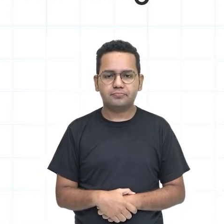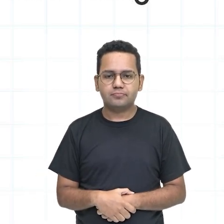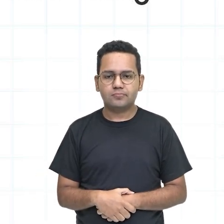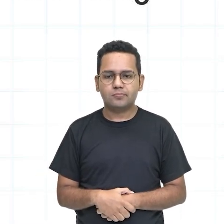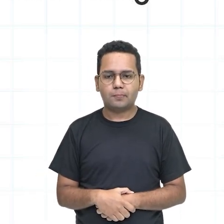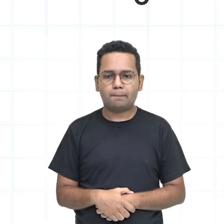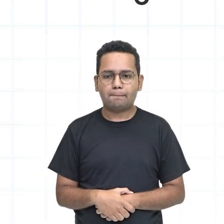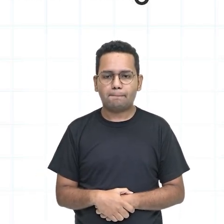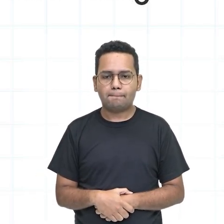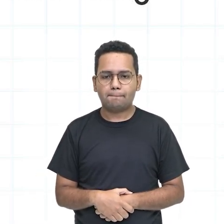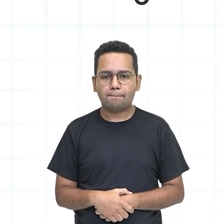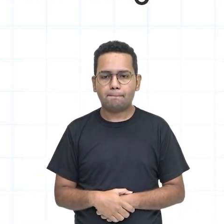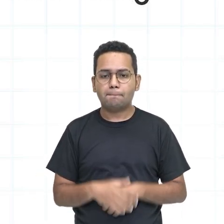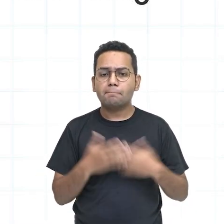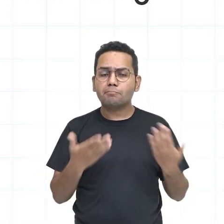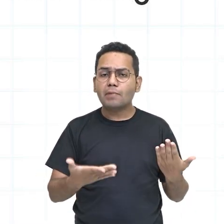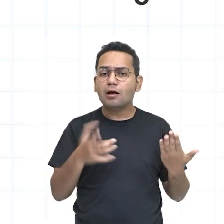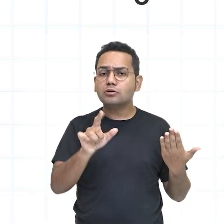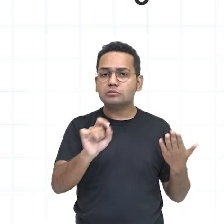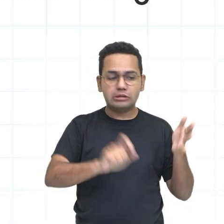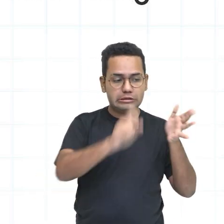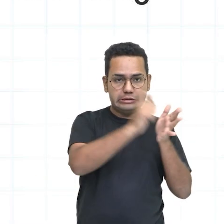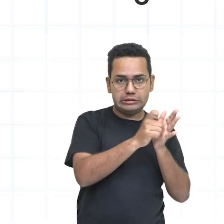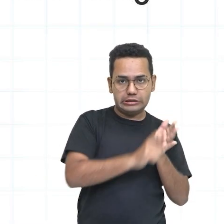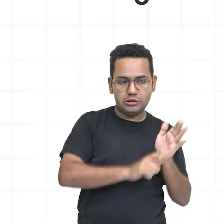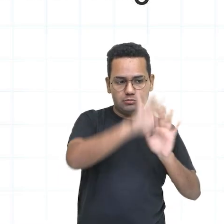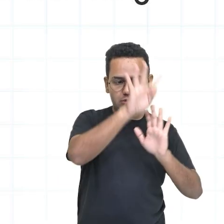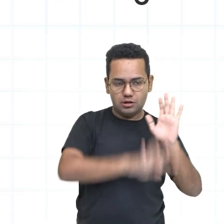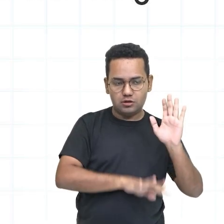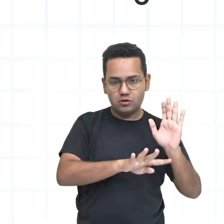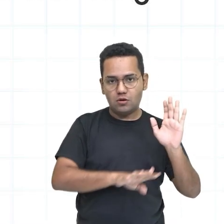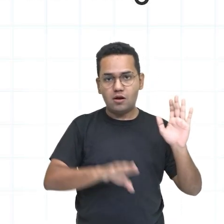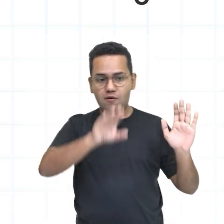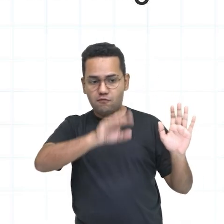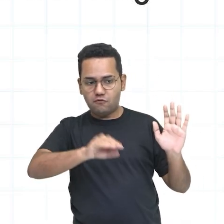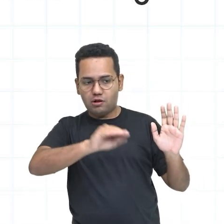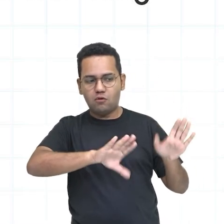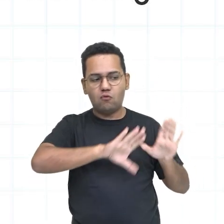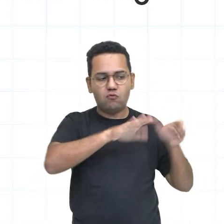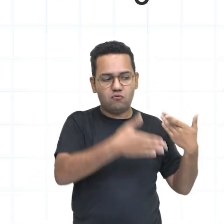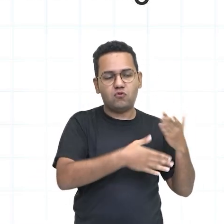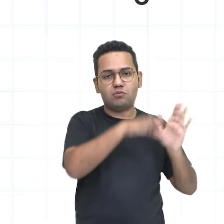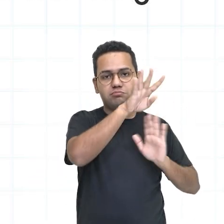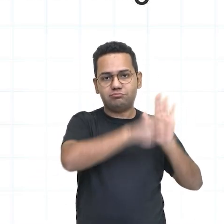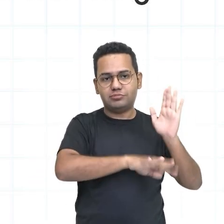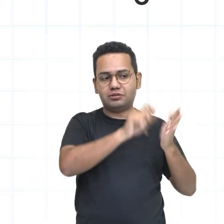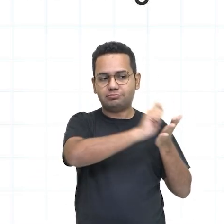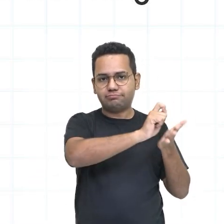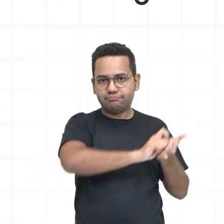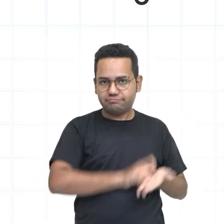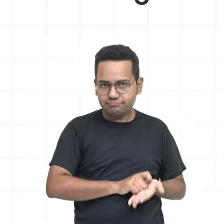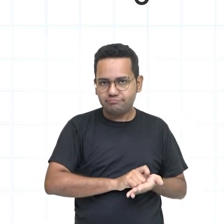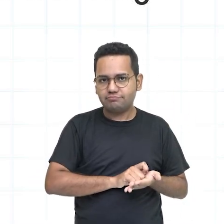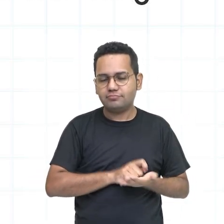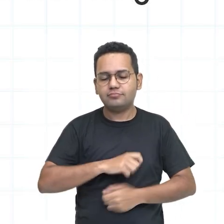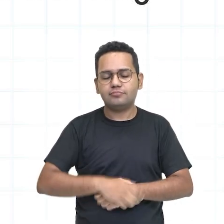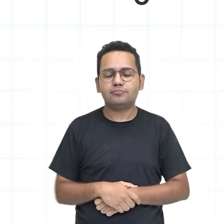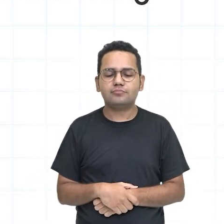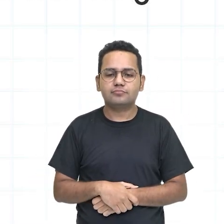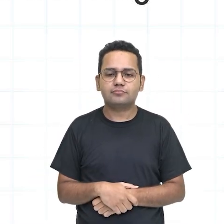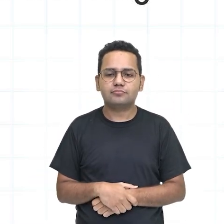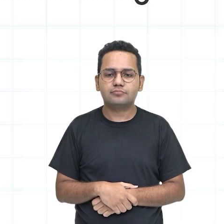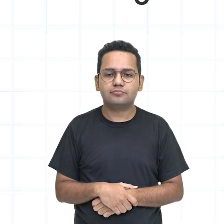Nesse caso, né, quando eu diferencio texto e fala, eu estou me referindo ao texto escrito, tá? Lembrando que texto, ele também é aquilo que eu